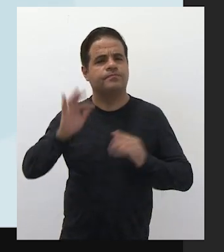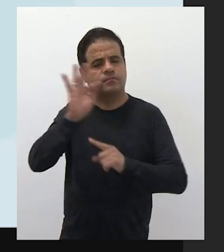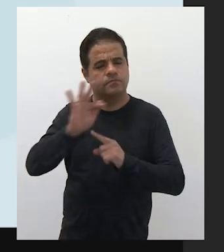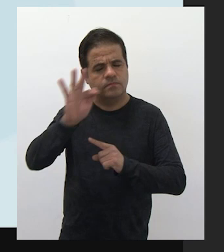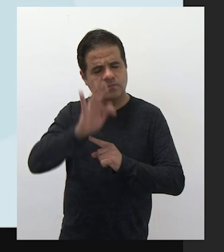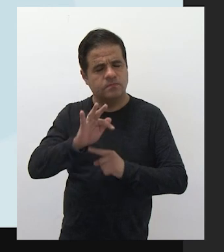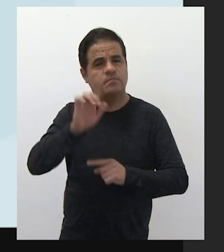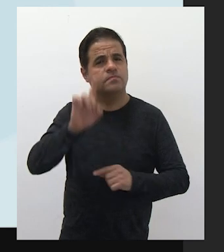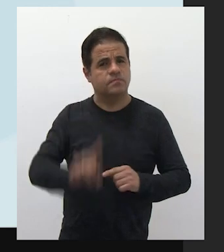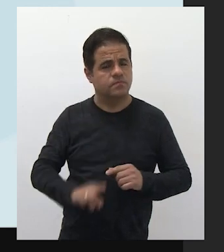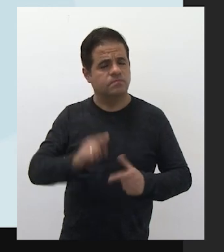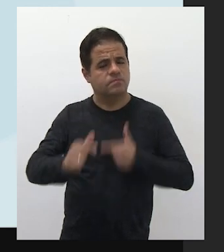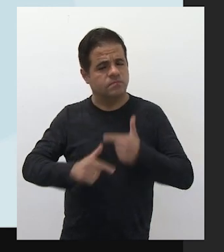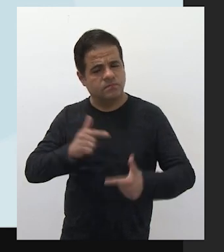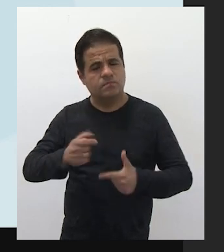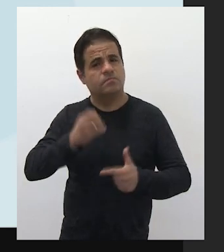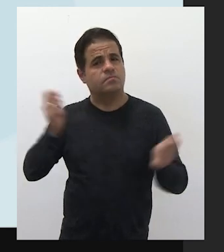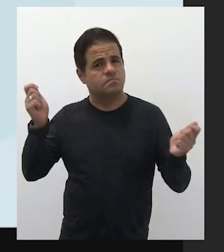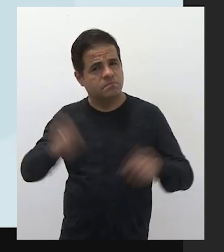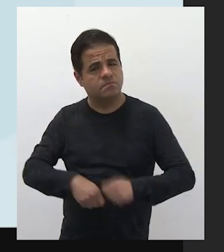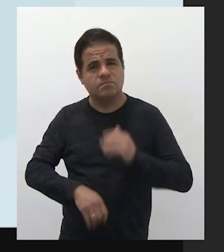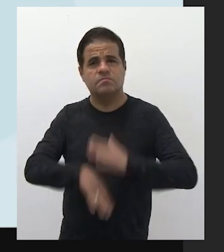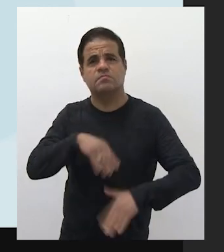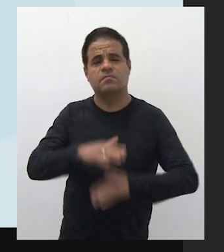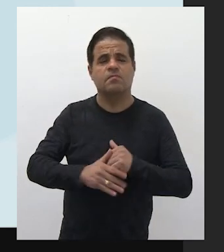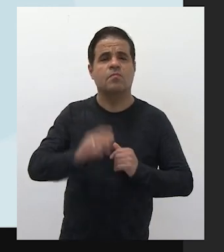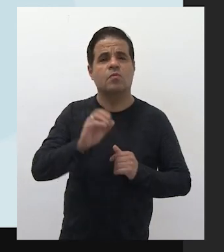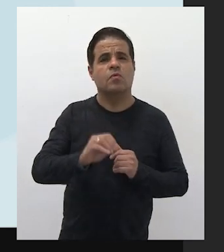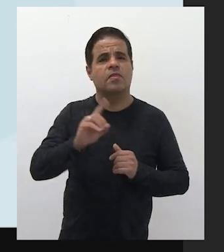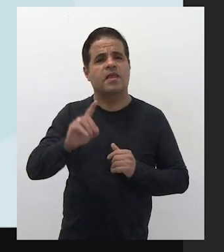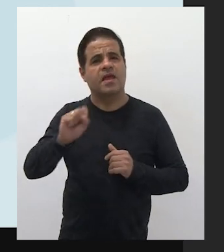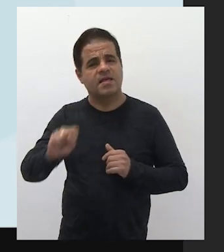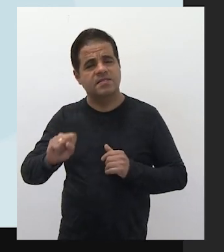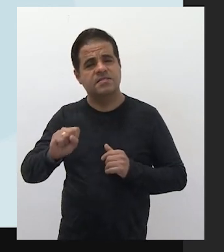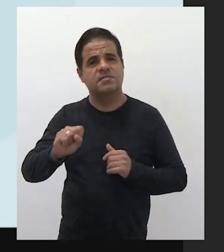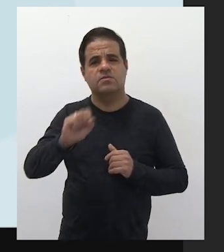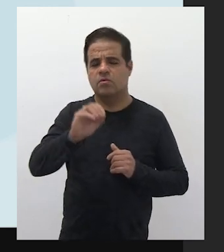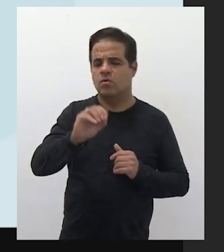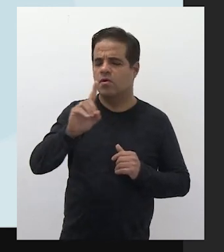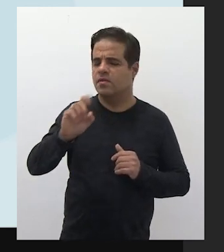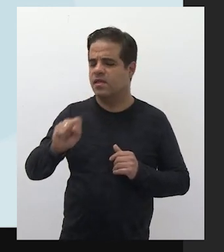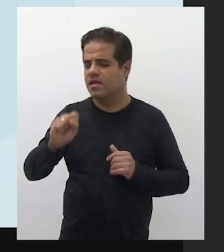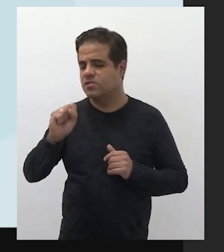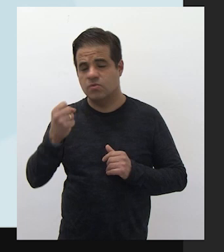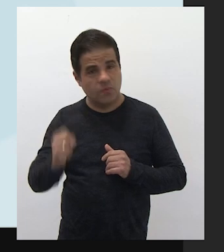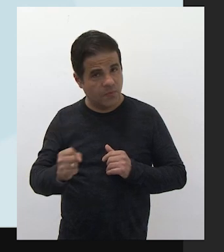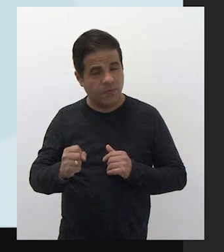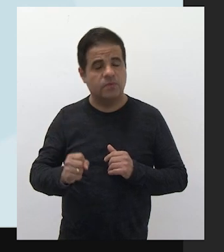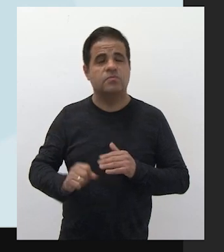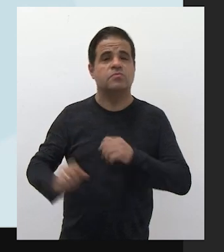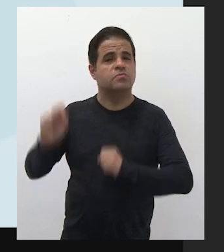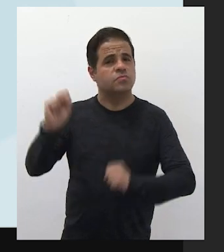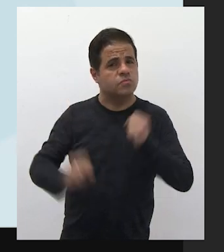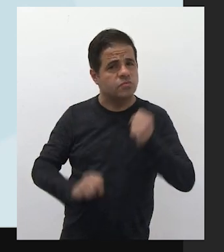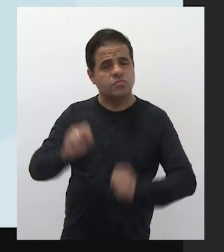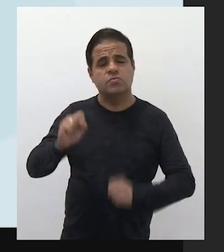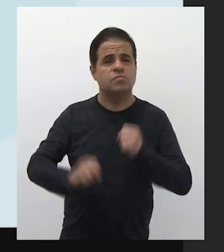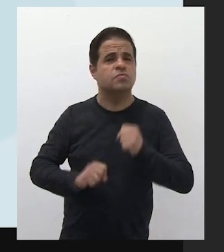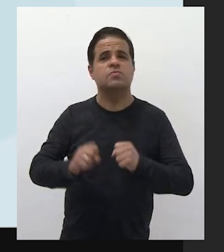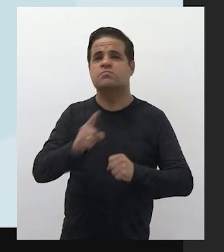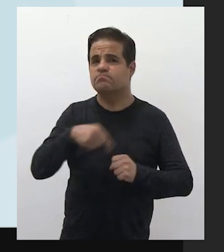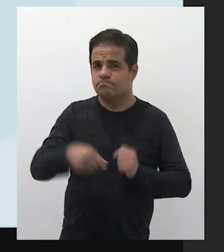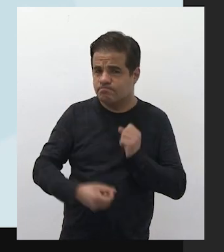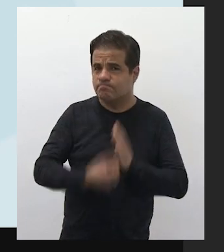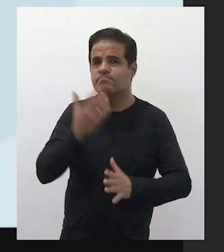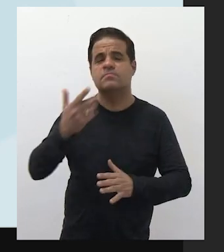direitos trabalhistas, com boas condições, ODS 8, indústria, inovação, infraestrutura, é daí que